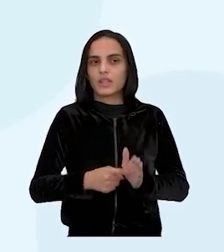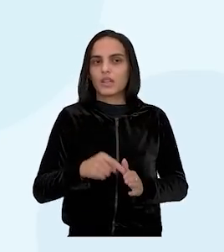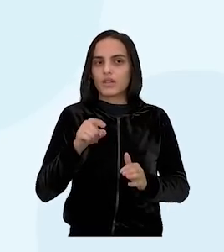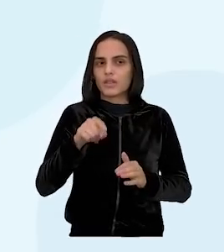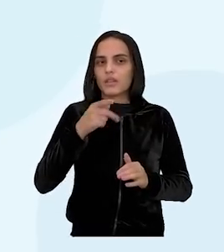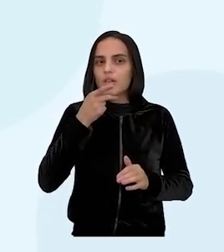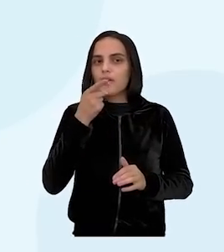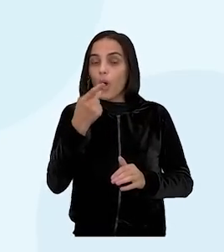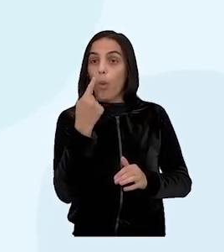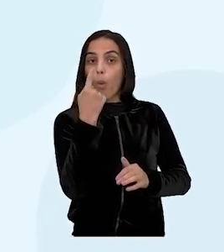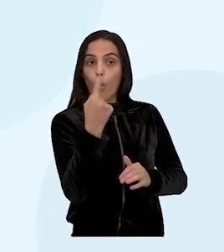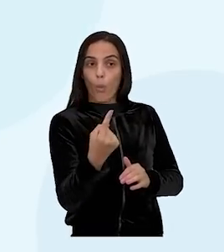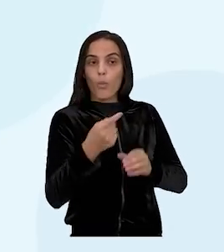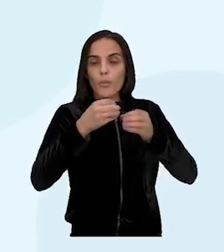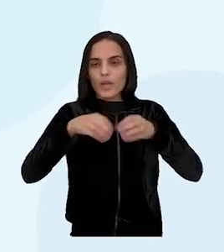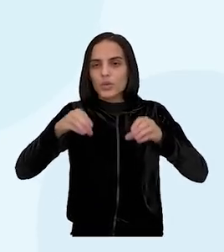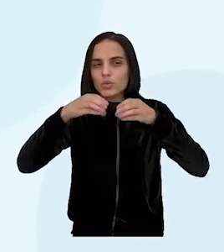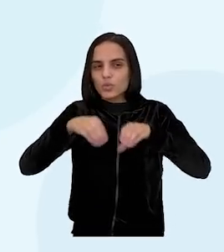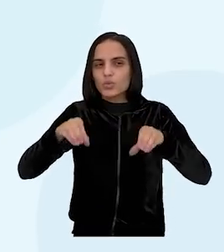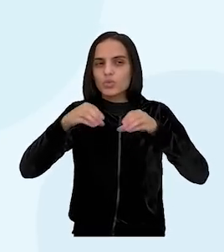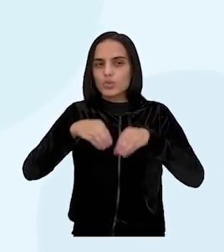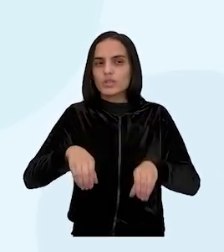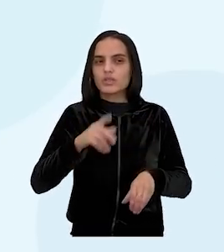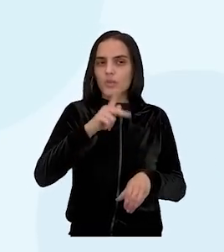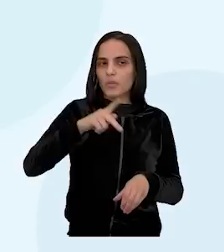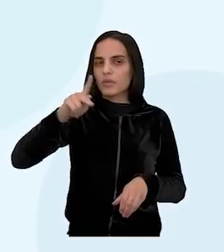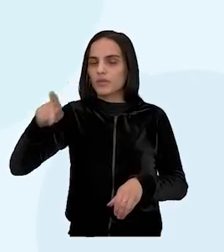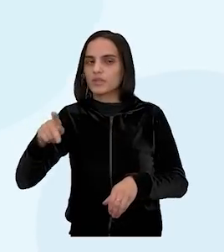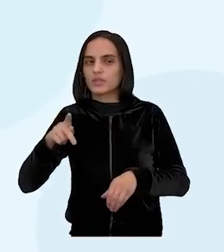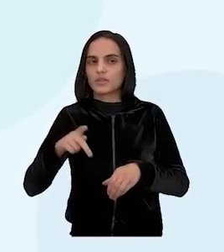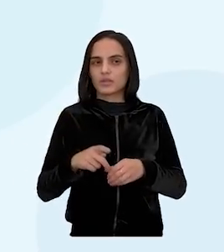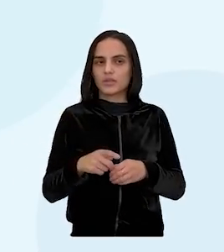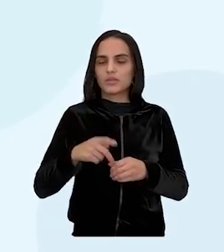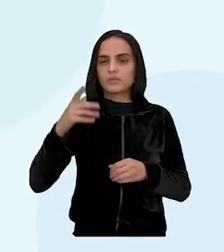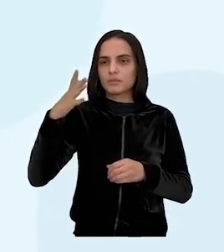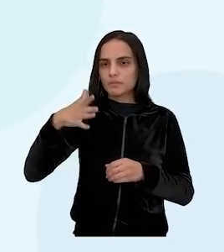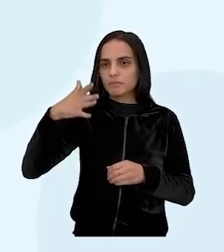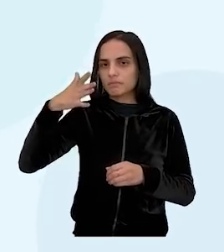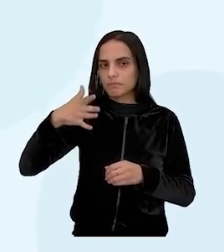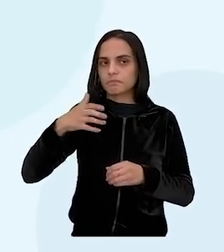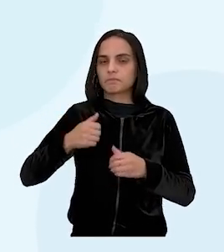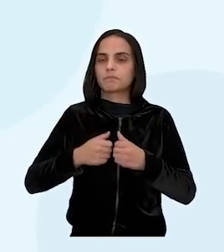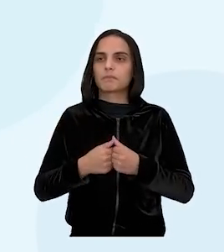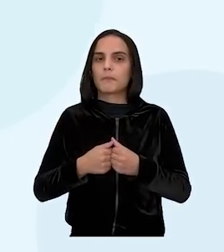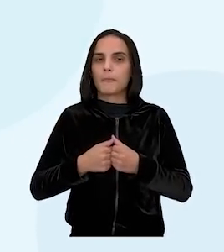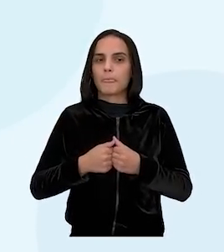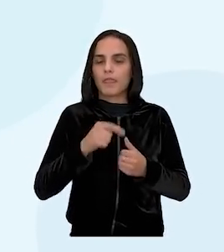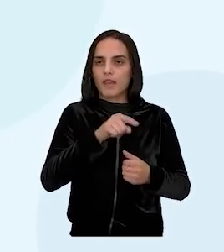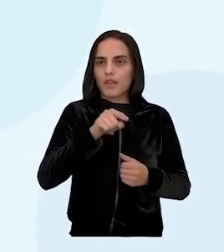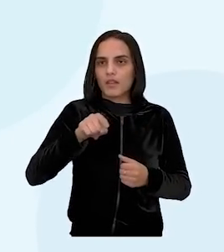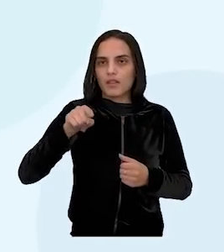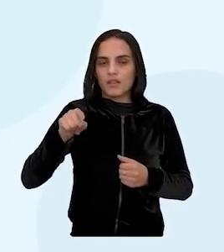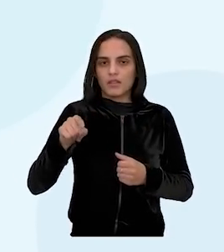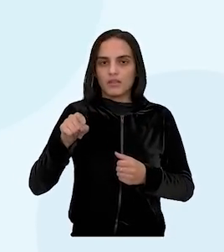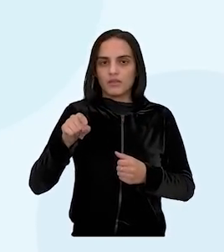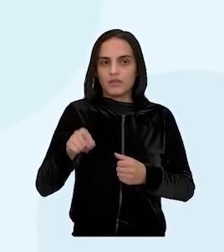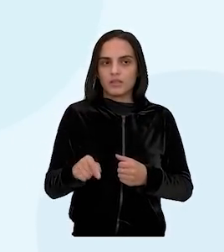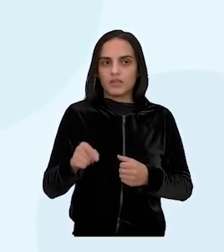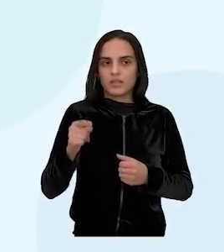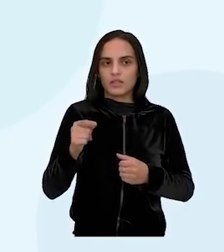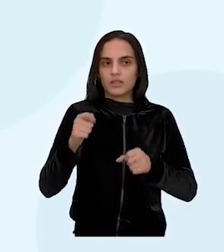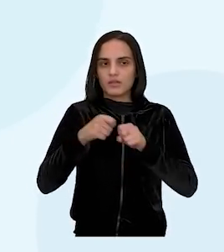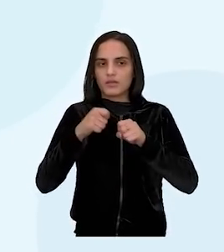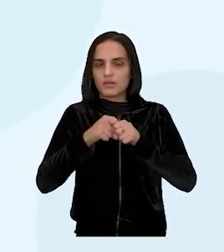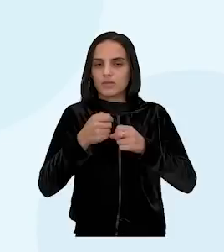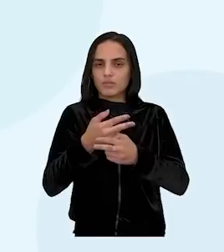dos prejuízos citados pela professora Luciana Carla dos Santos Elias. Então, o que vocês conseguiram armazenar